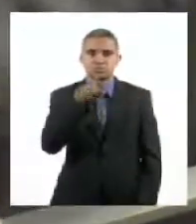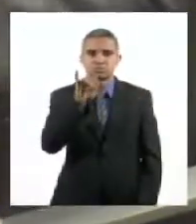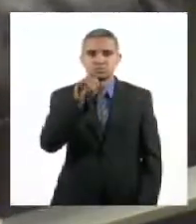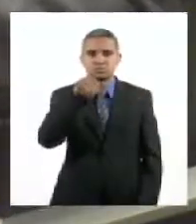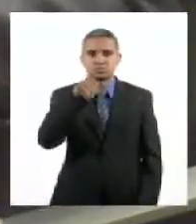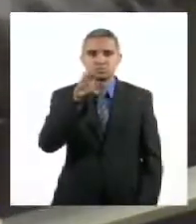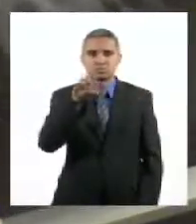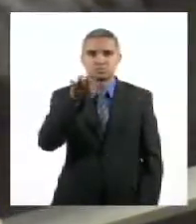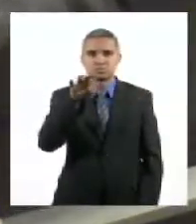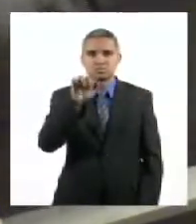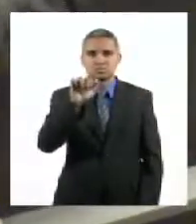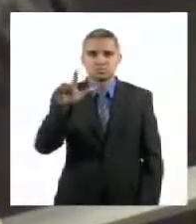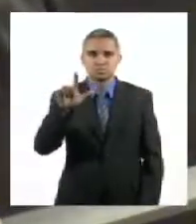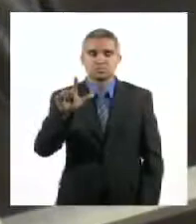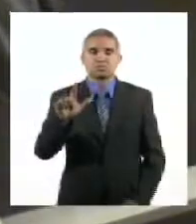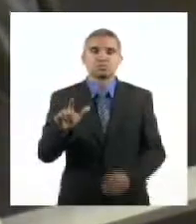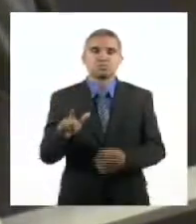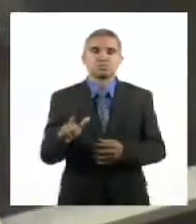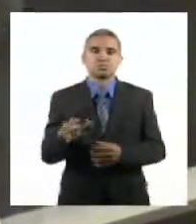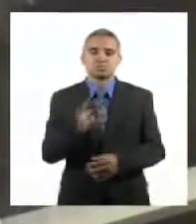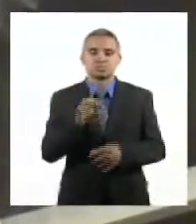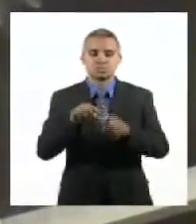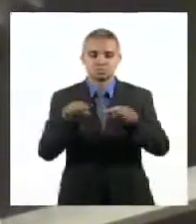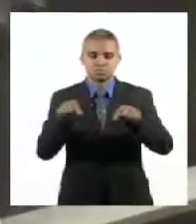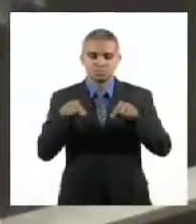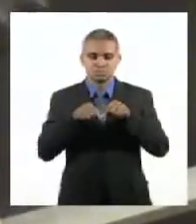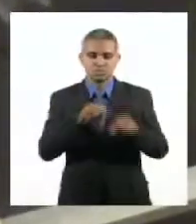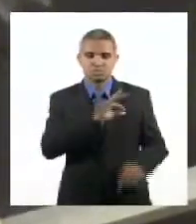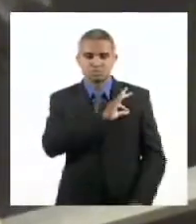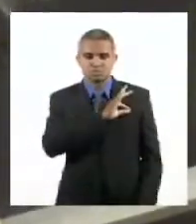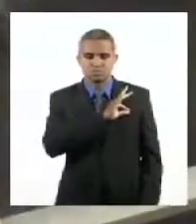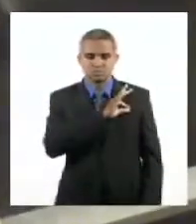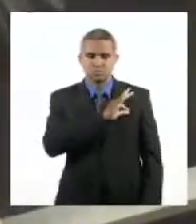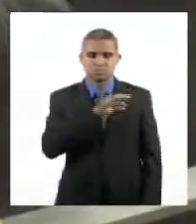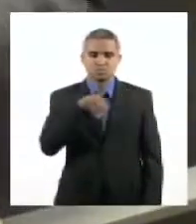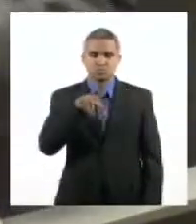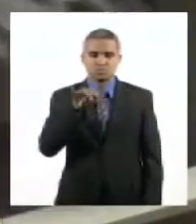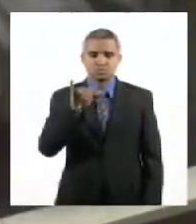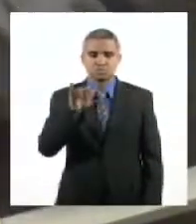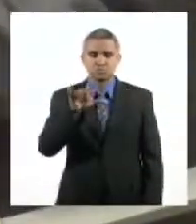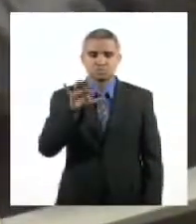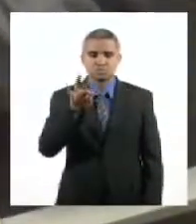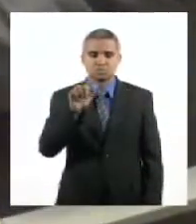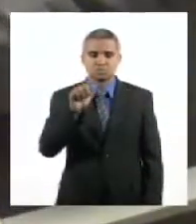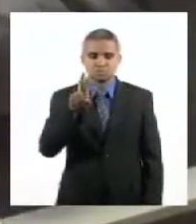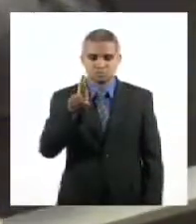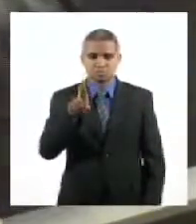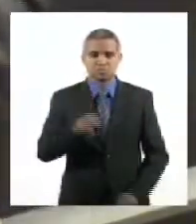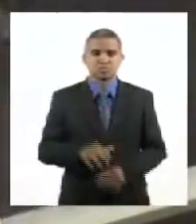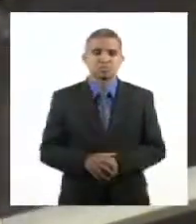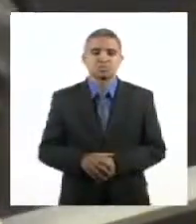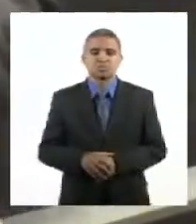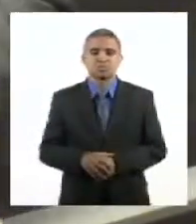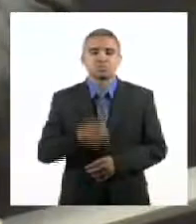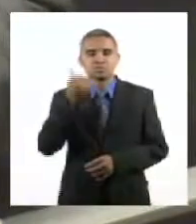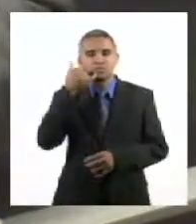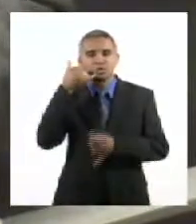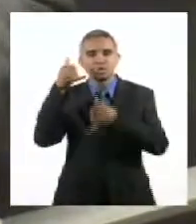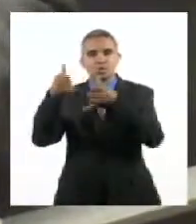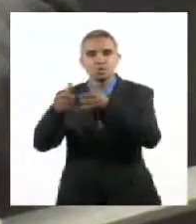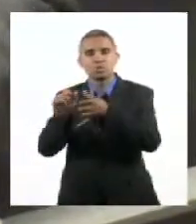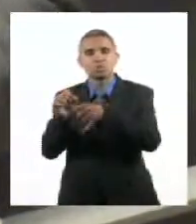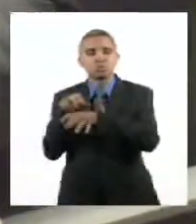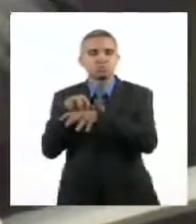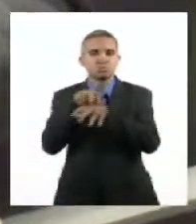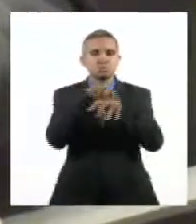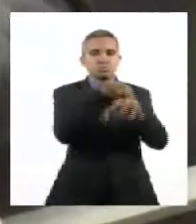gabinete militar, que garantiu o reforço policial para que nenhum tipo